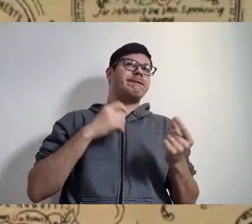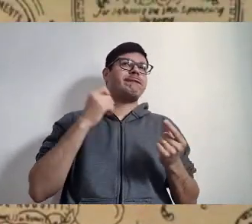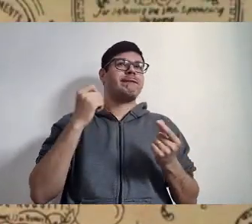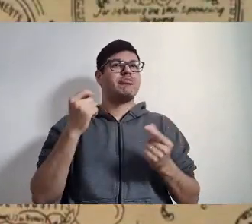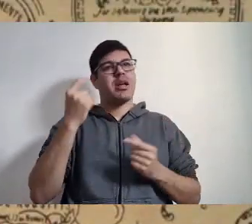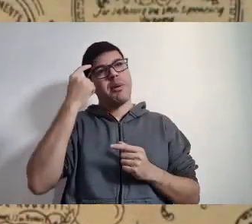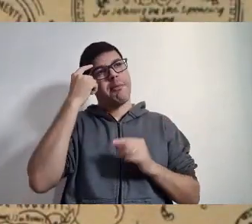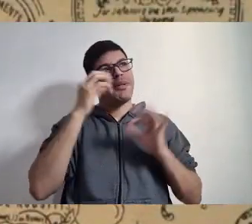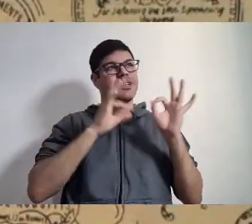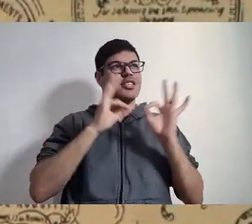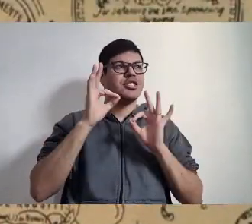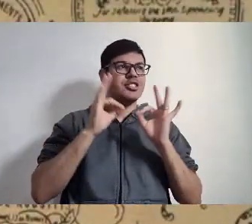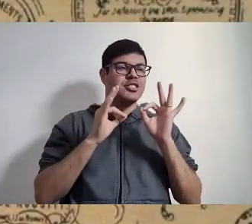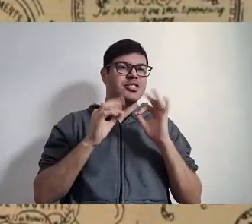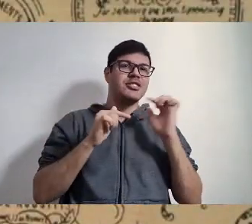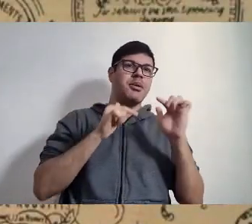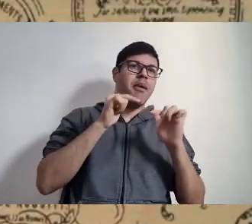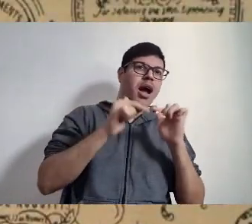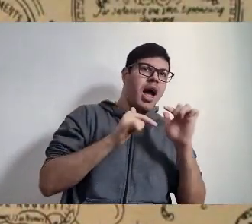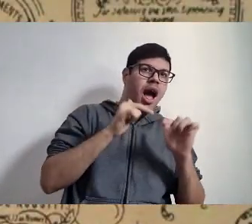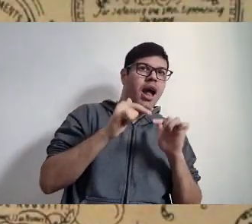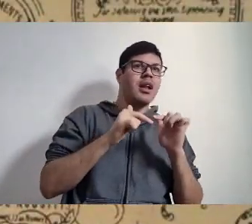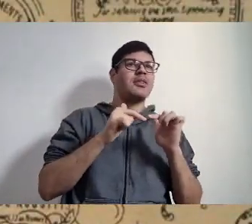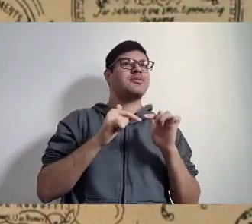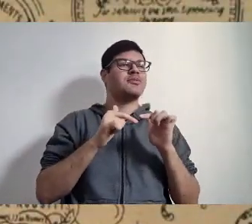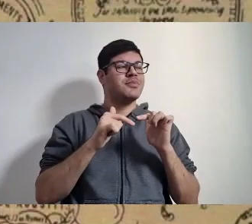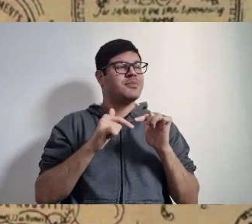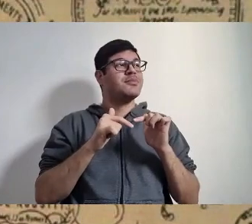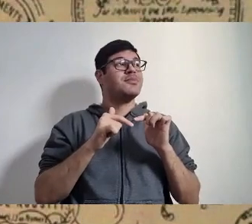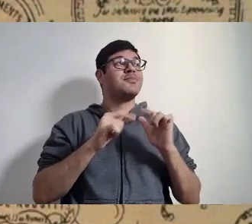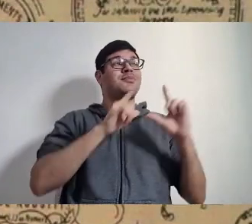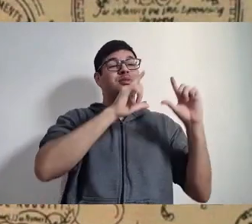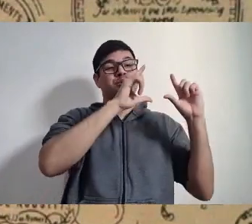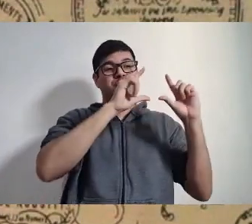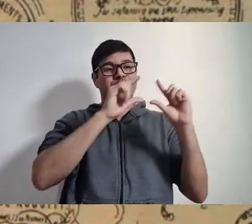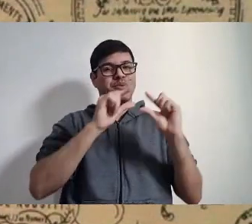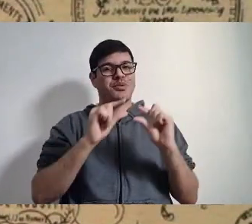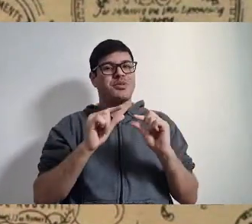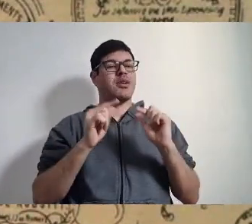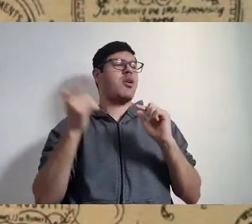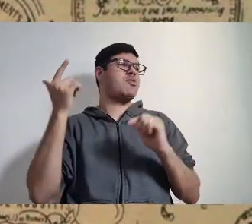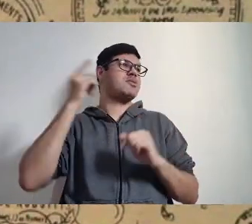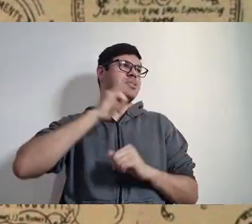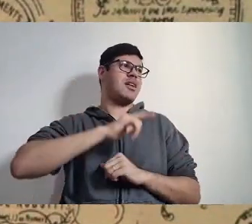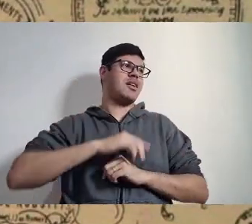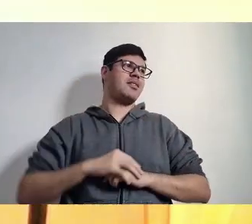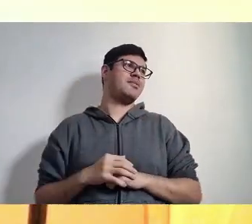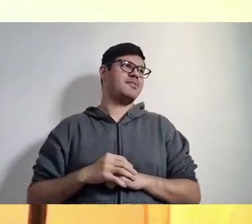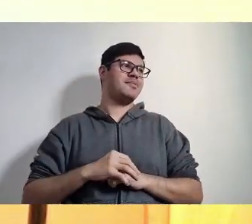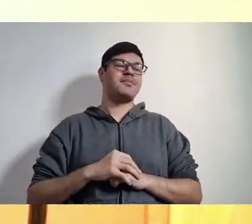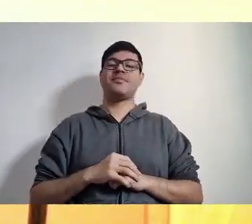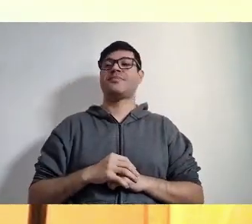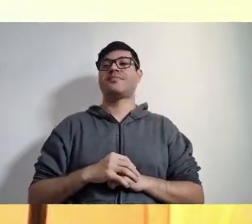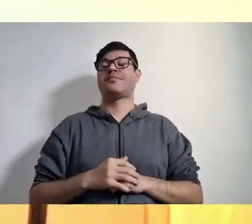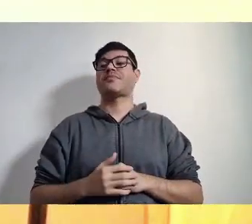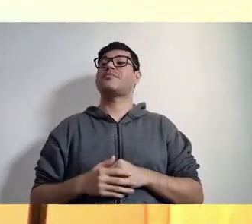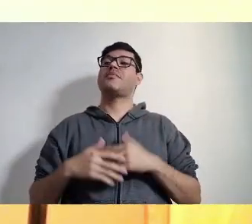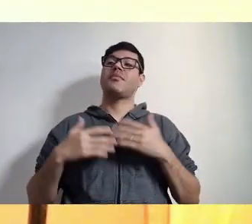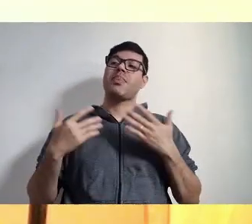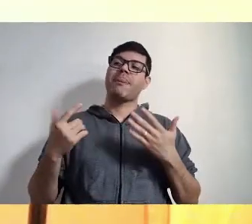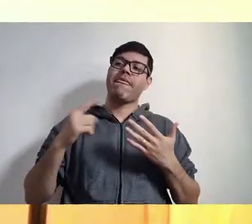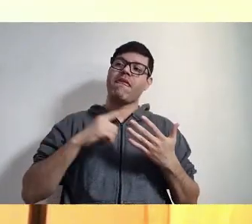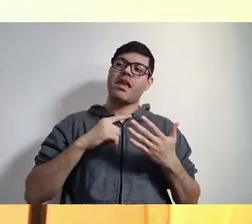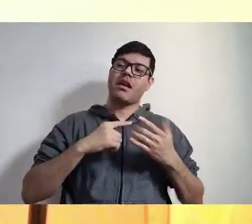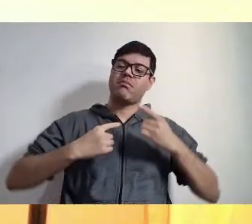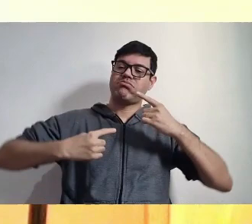com o pessoal é muito grande. Um particular ele já consegue fazer com um número reduzido, por exemplo. Então, mas aí não entra o lado